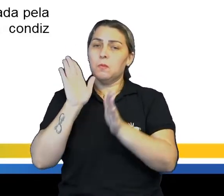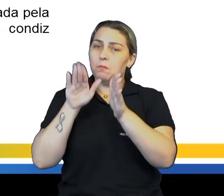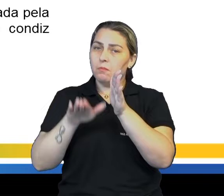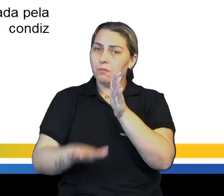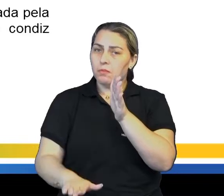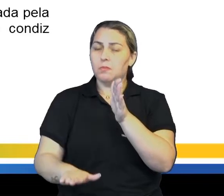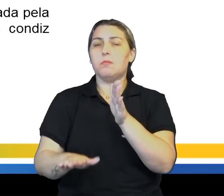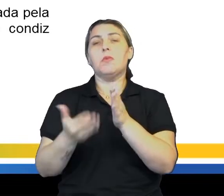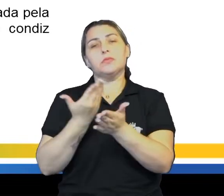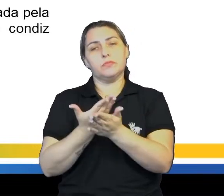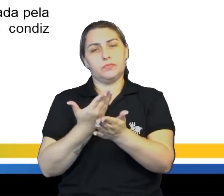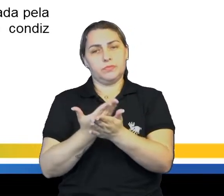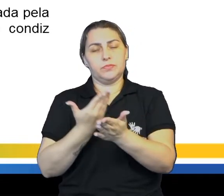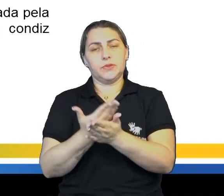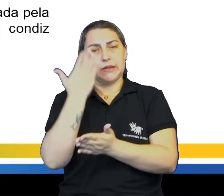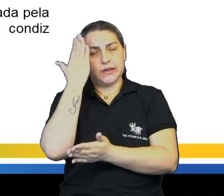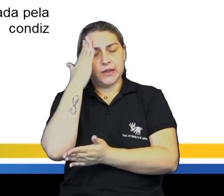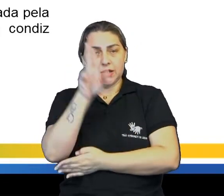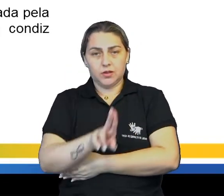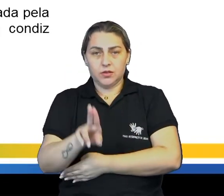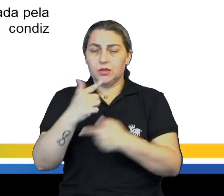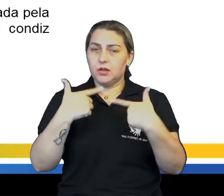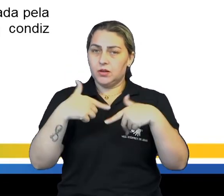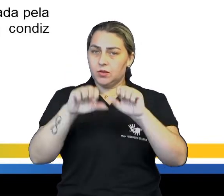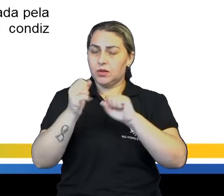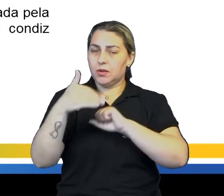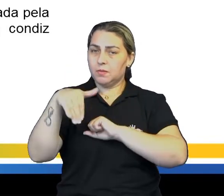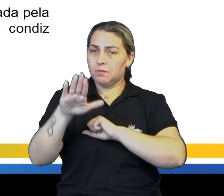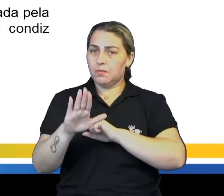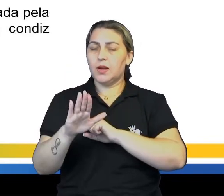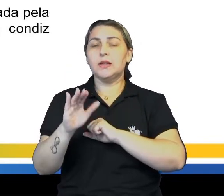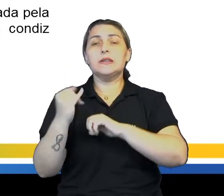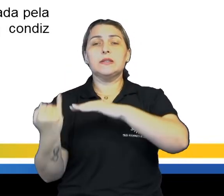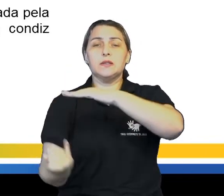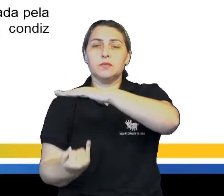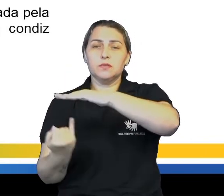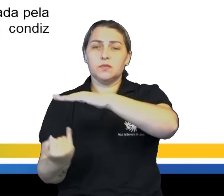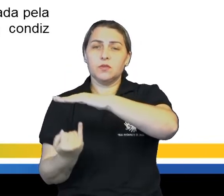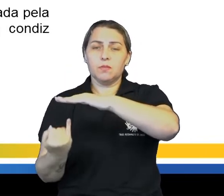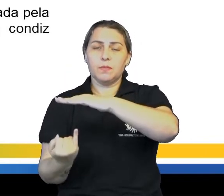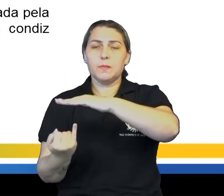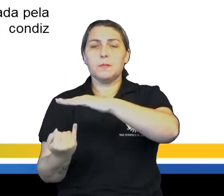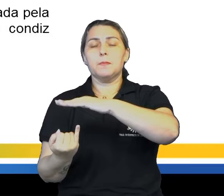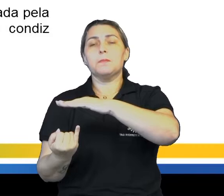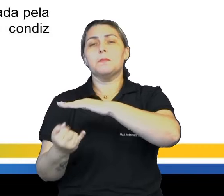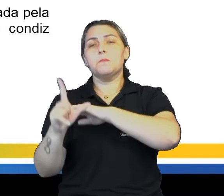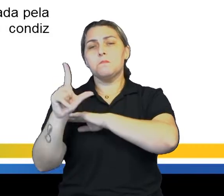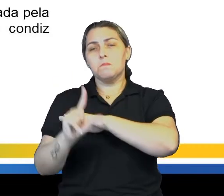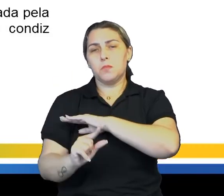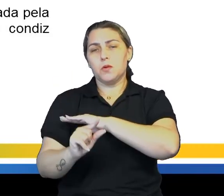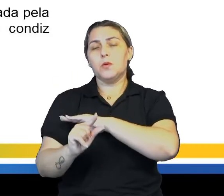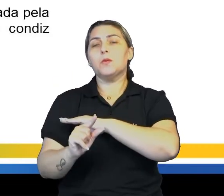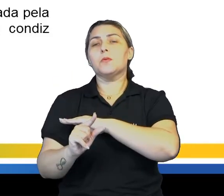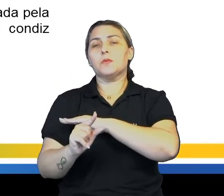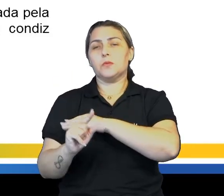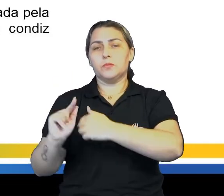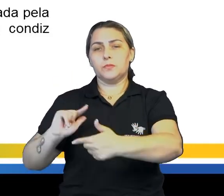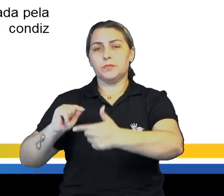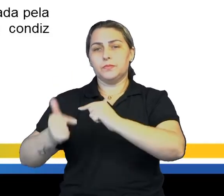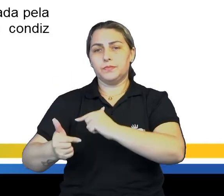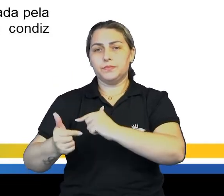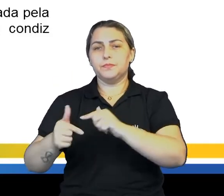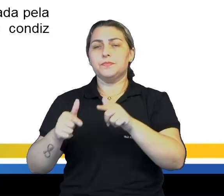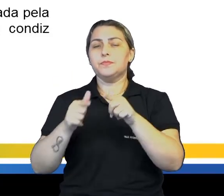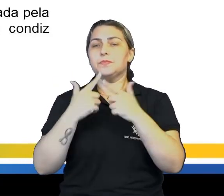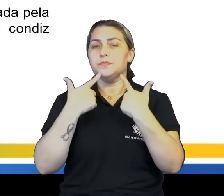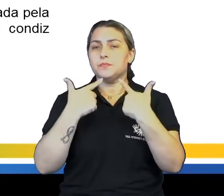de instrução e tendem a utilizar a linguagem mais informal, menos aproximada da norma padrão, e que